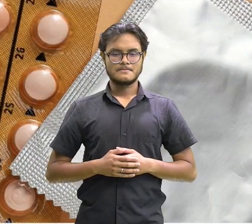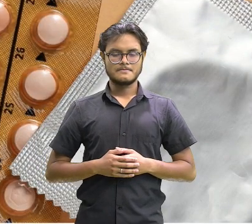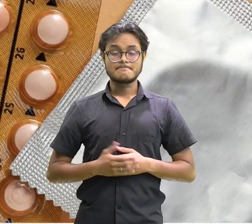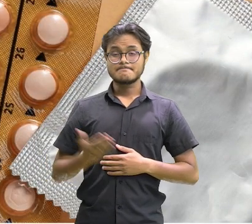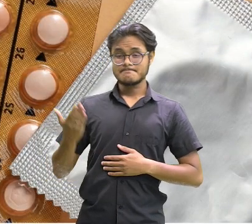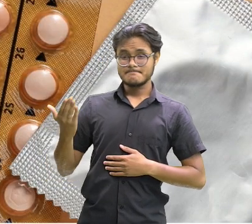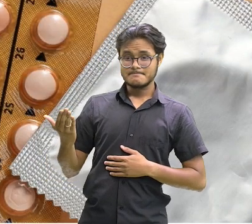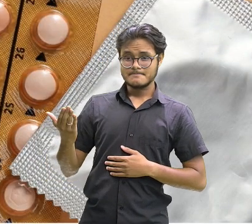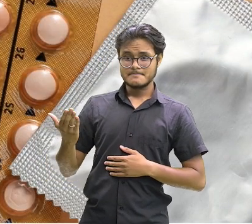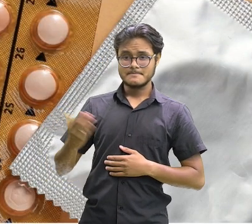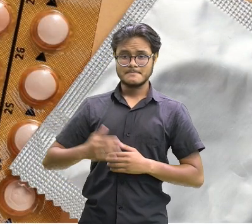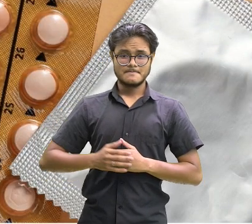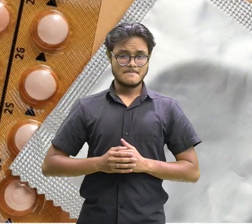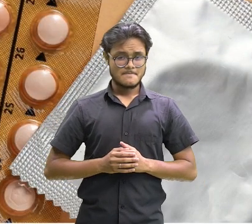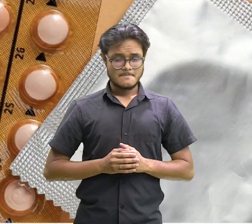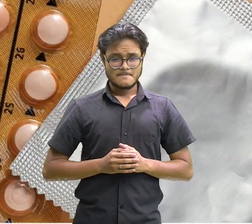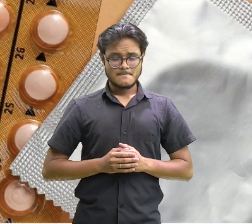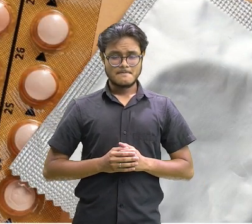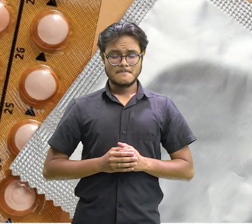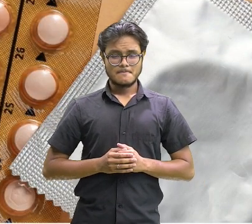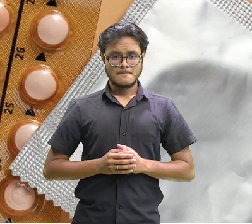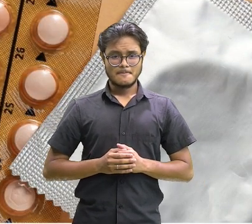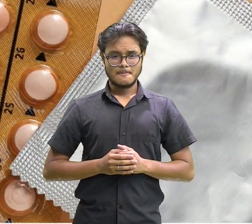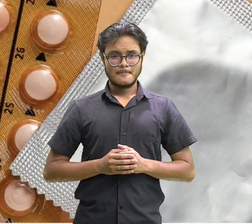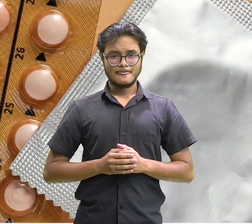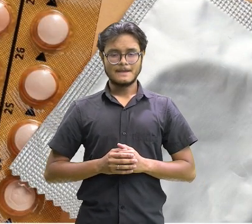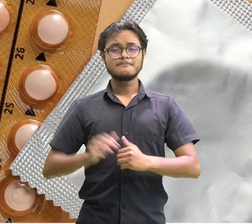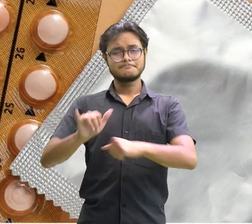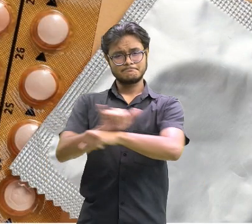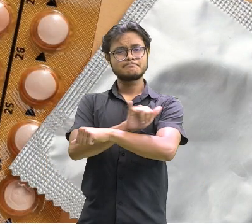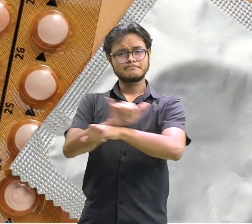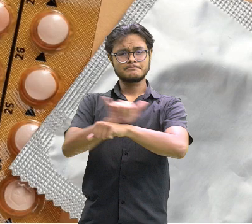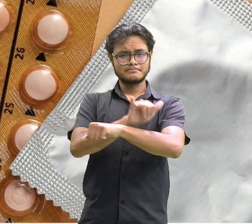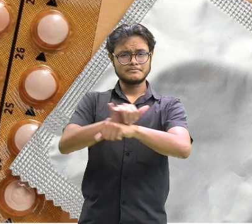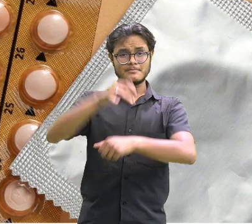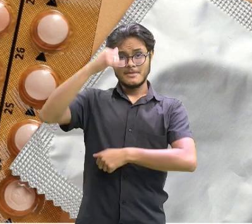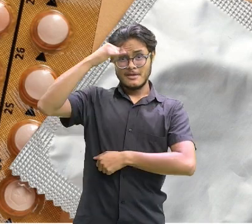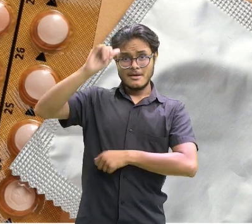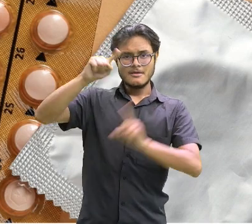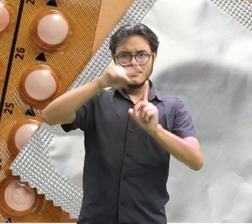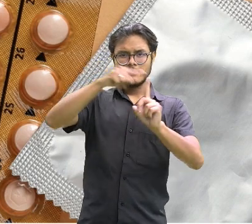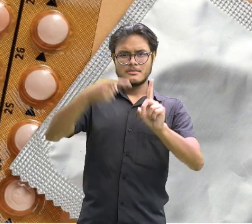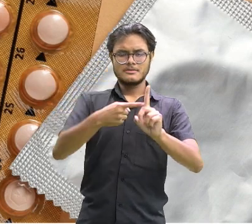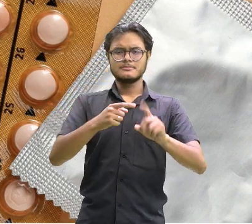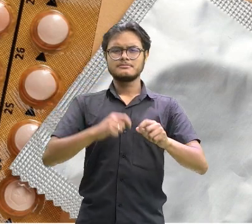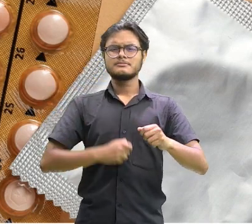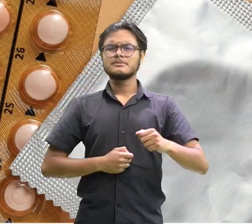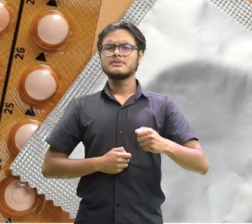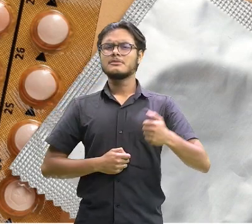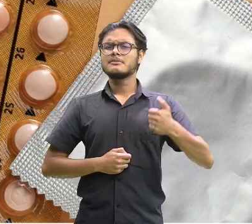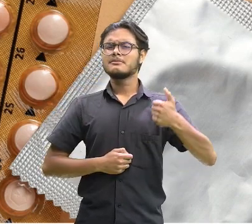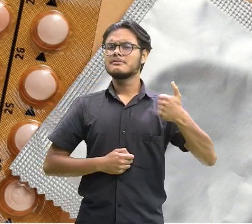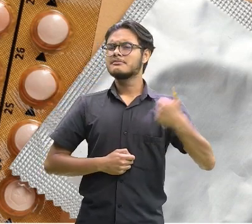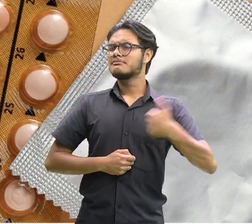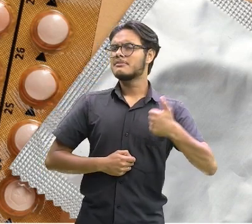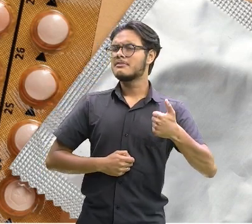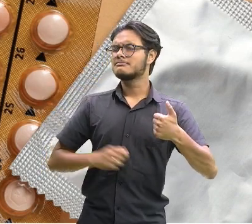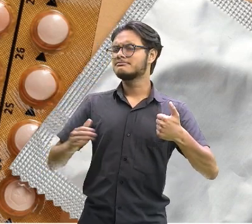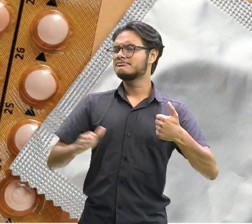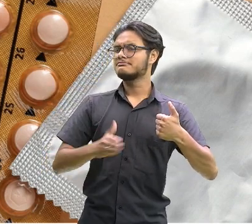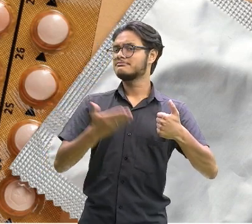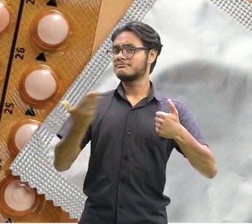Nós vamos ver aí dentro desses métodos contraceptivos, o primeiro método que a gente fala, o